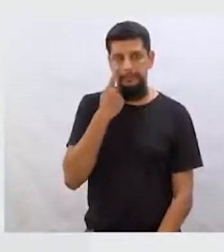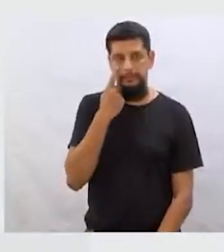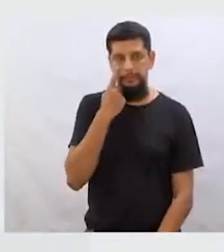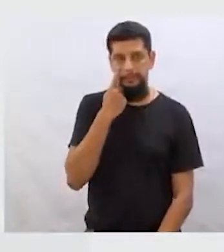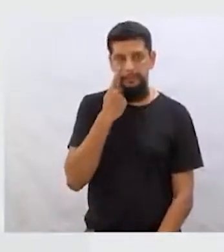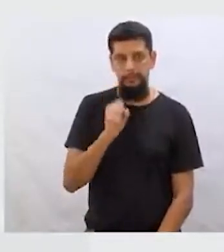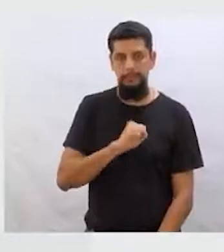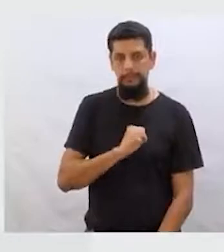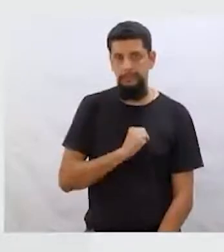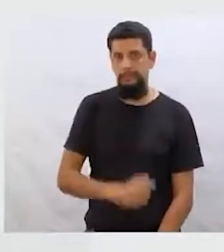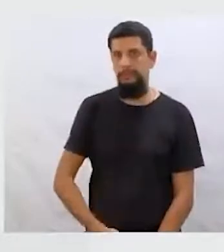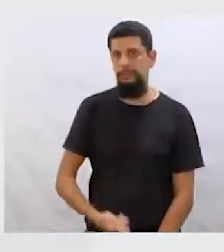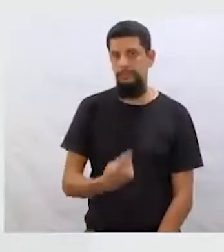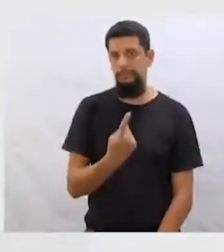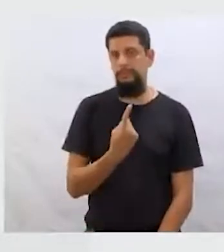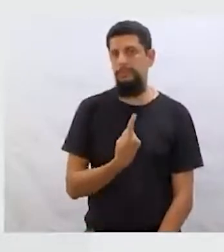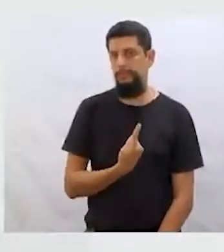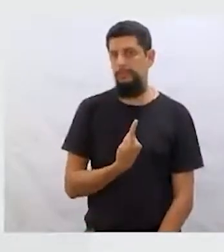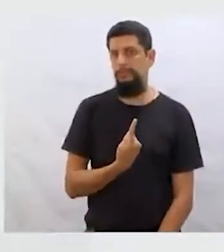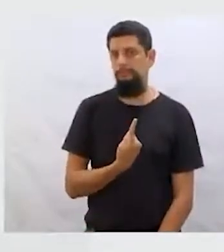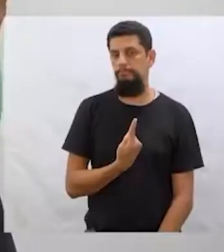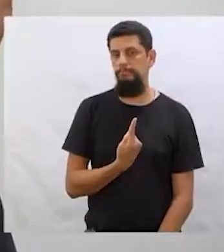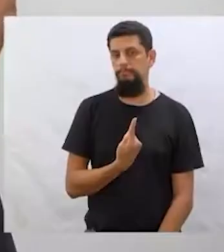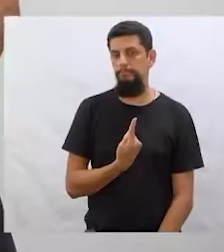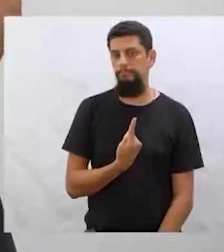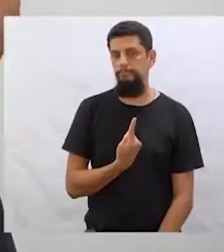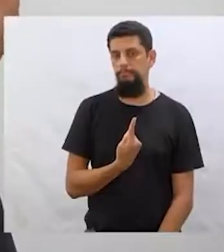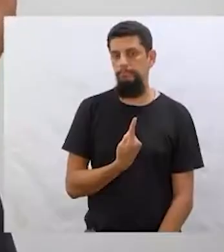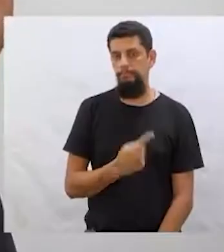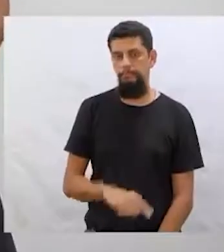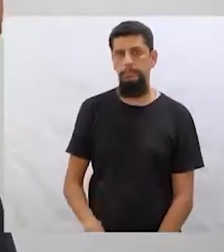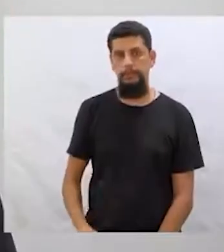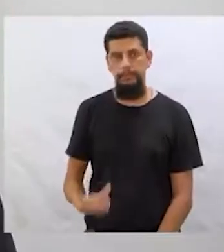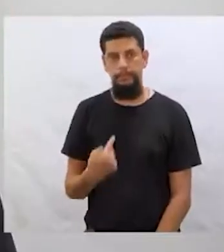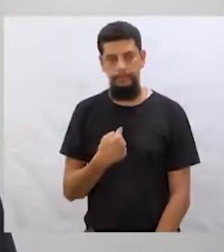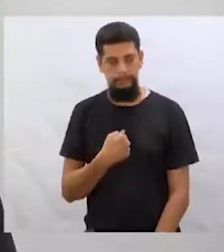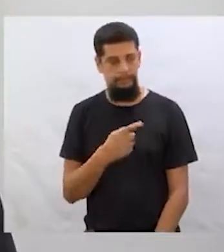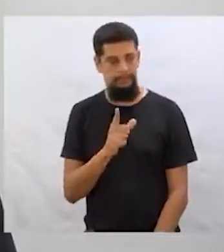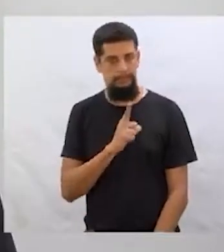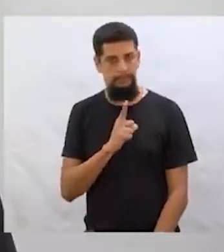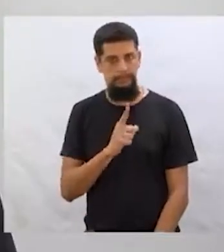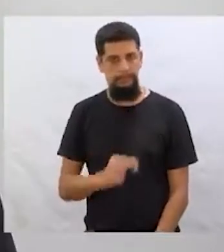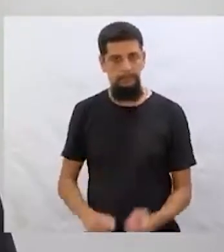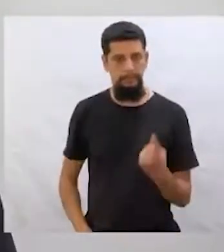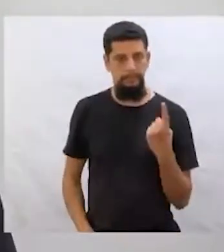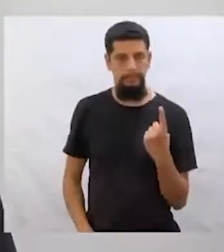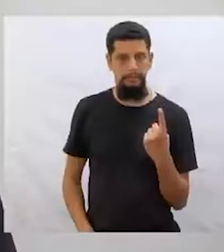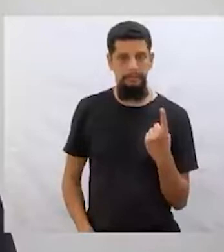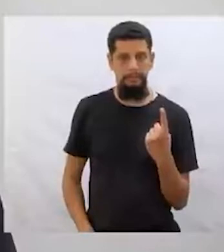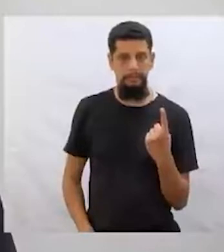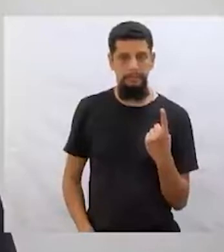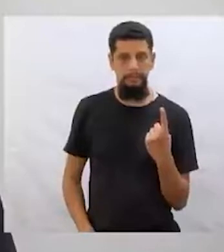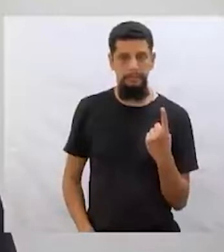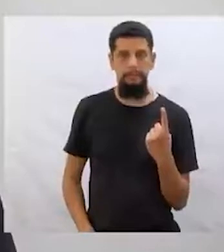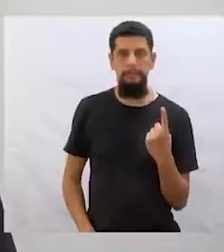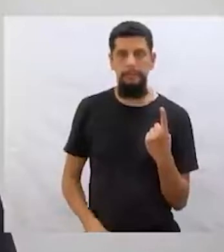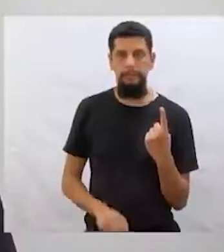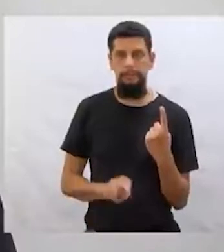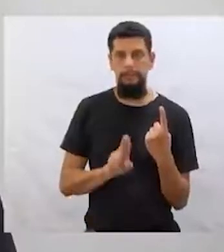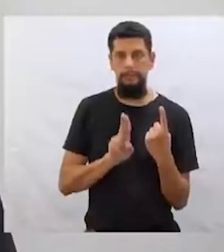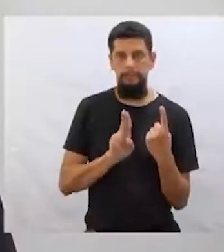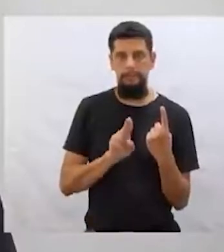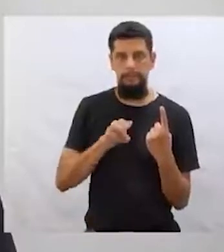Então, olha só. Nós temos lá número 1. E eu tenho aqui o número